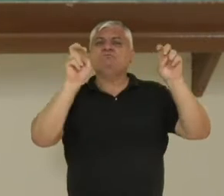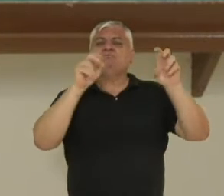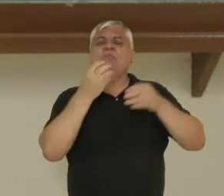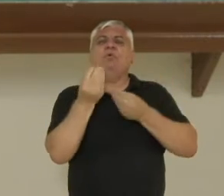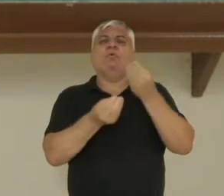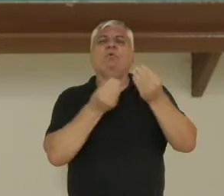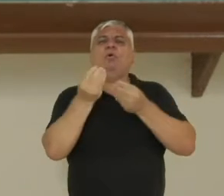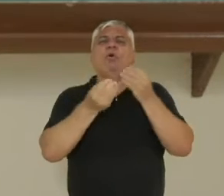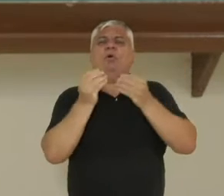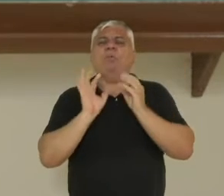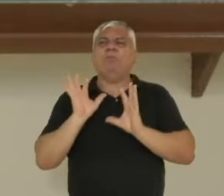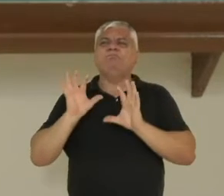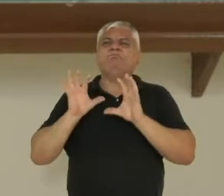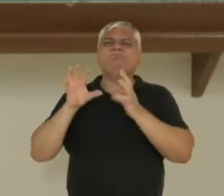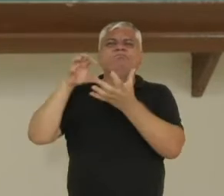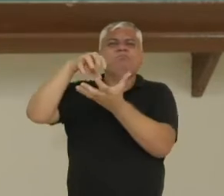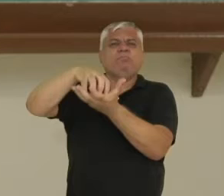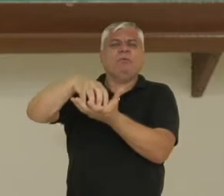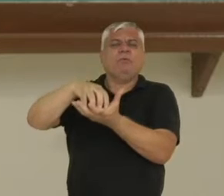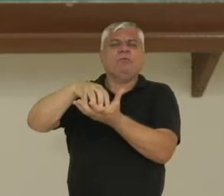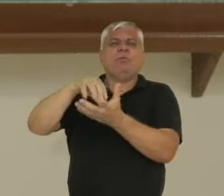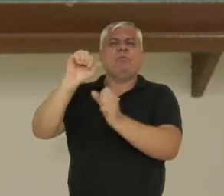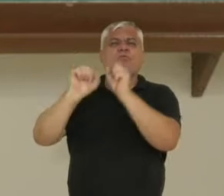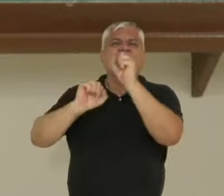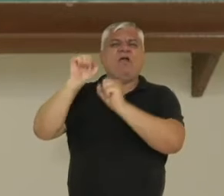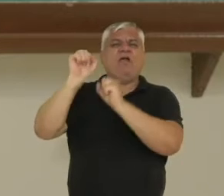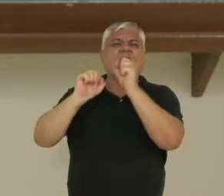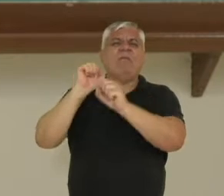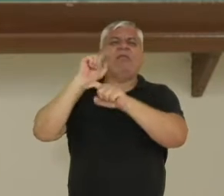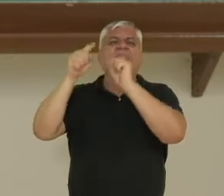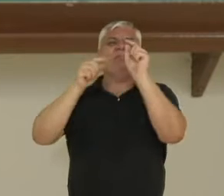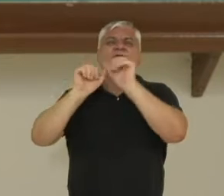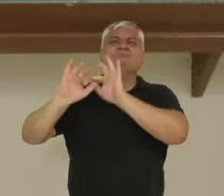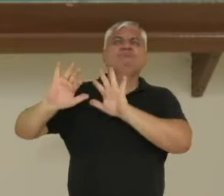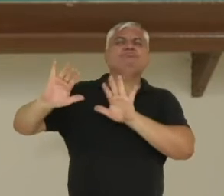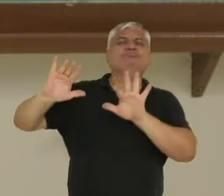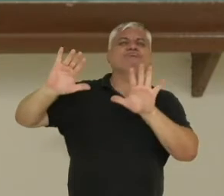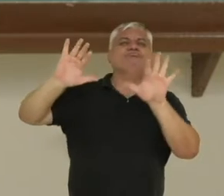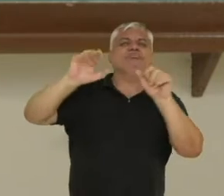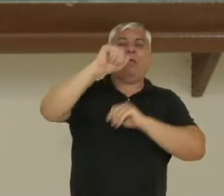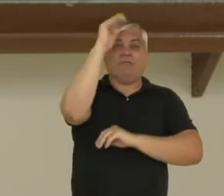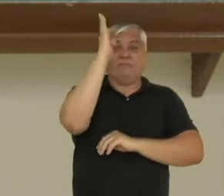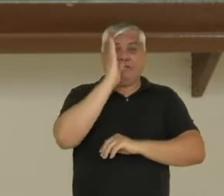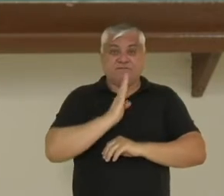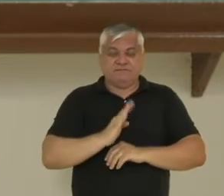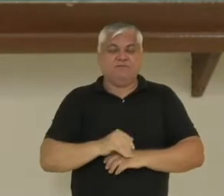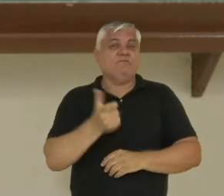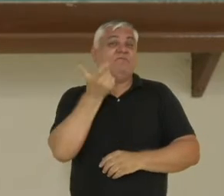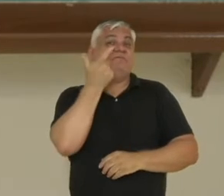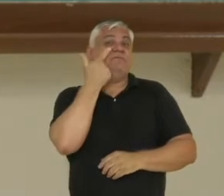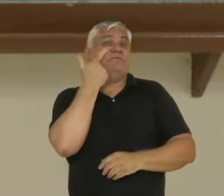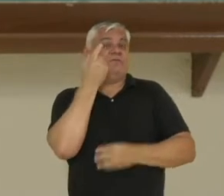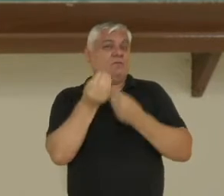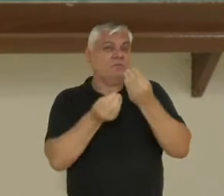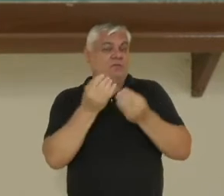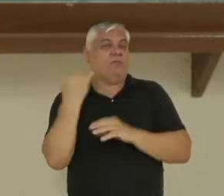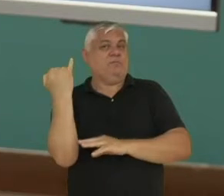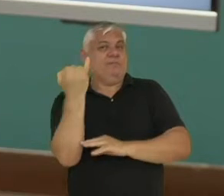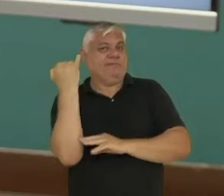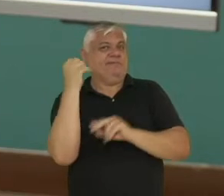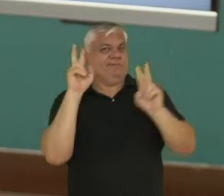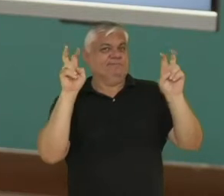de concentração e desconcentração industrial em nosso país, ok? Vamos lá então acompanhar esse importante